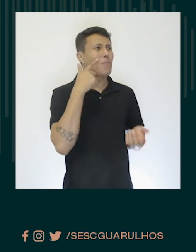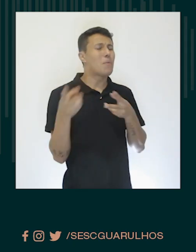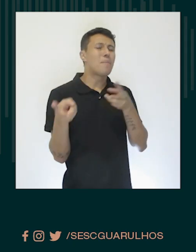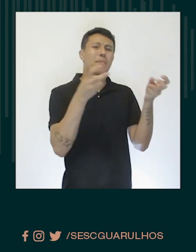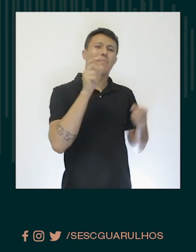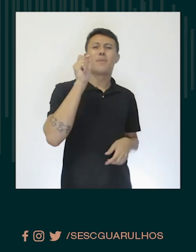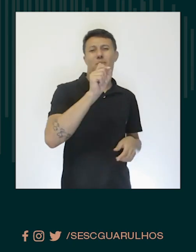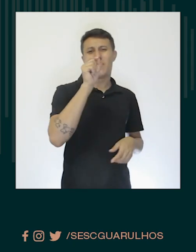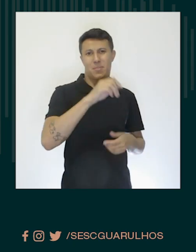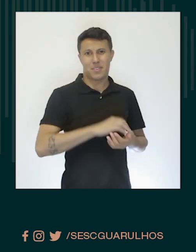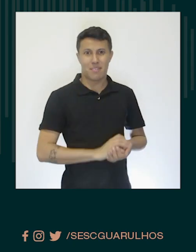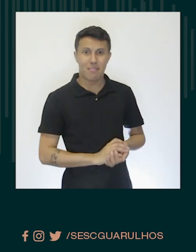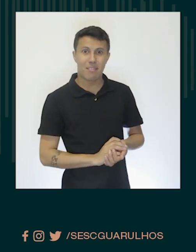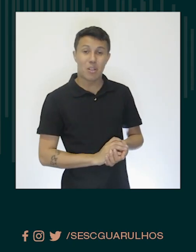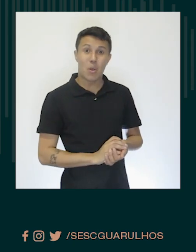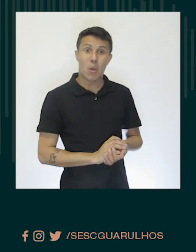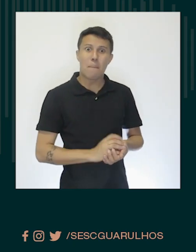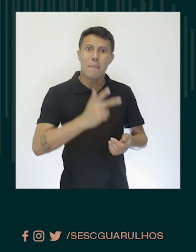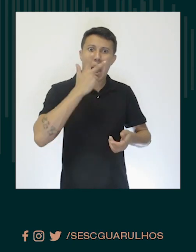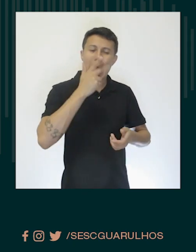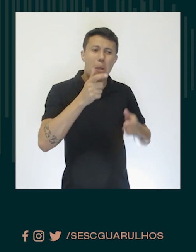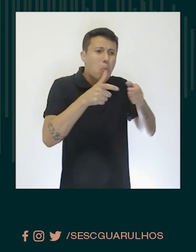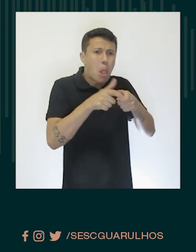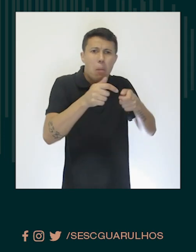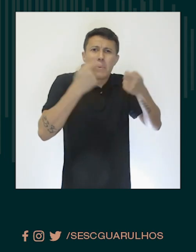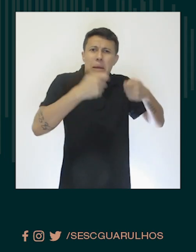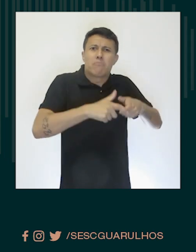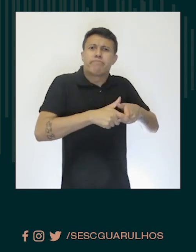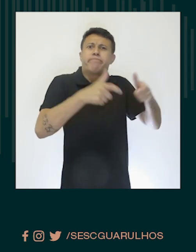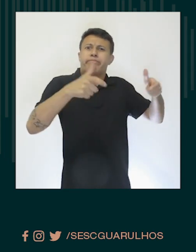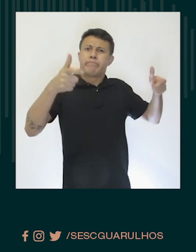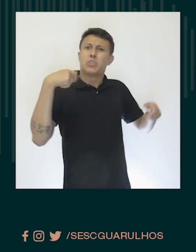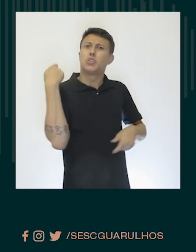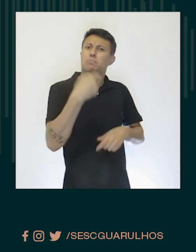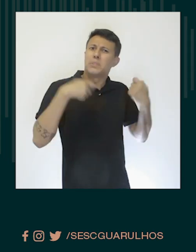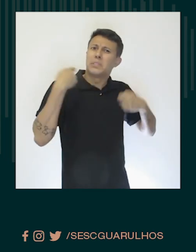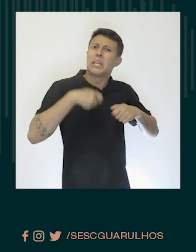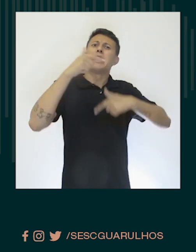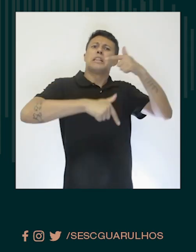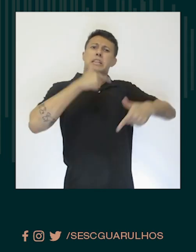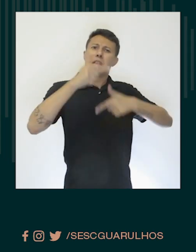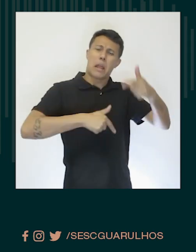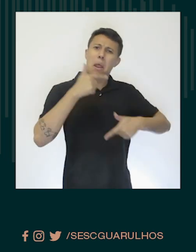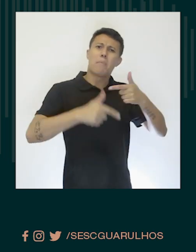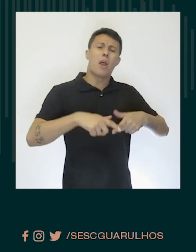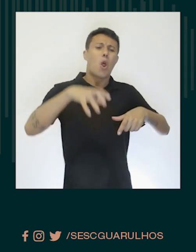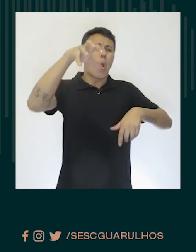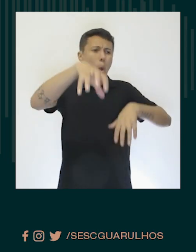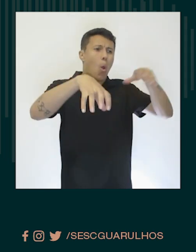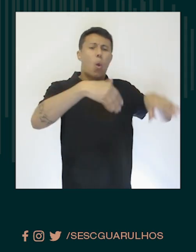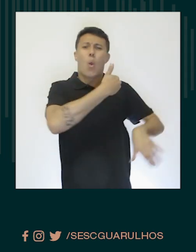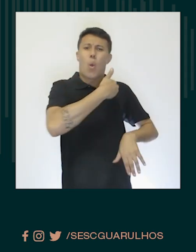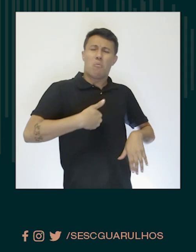a gente percebeu que a parada poderia ser maior. E a gente percebeu que a gente deveria trabalhar com outros órgãos,